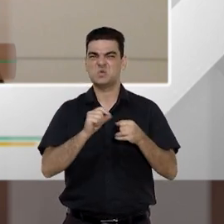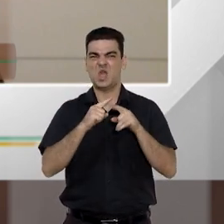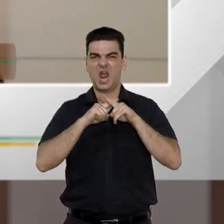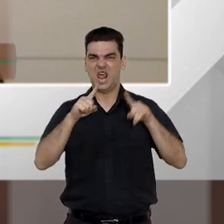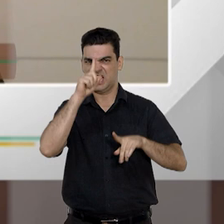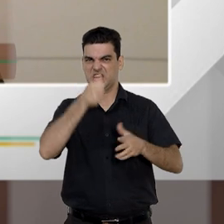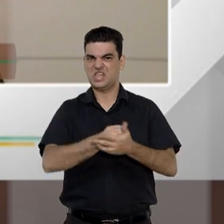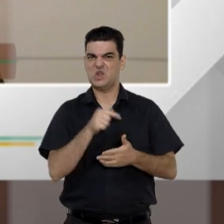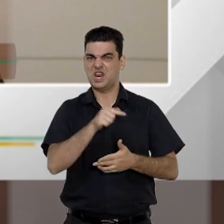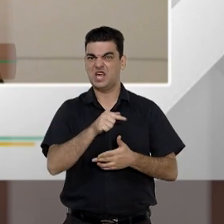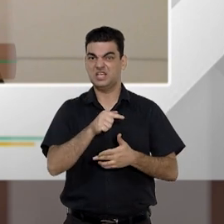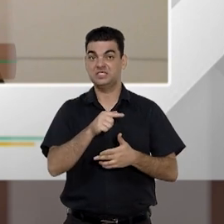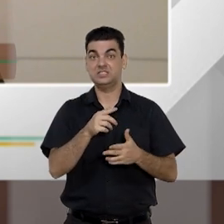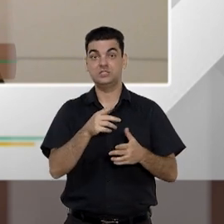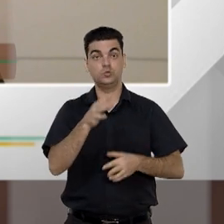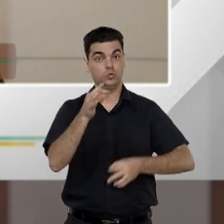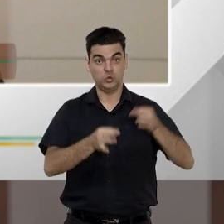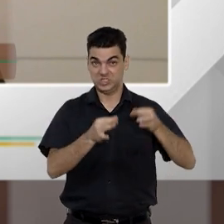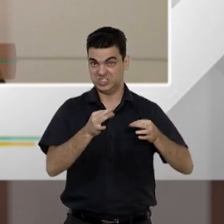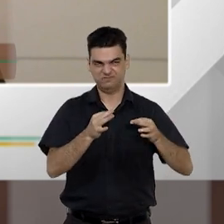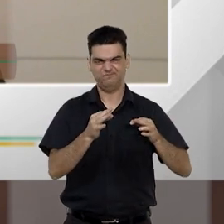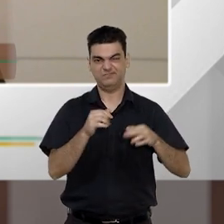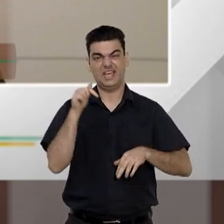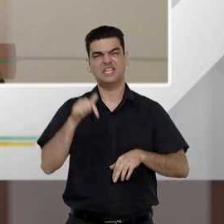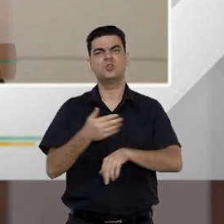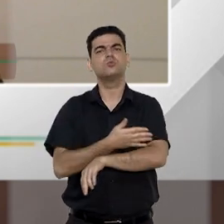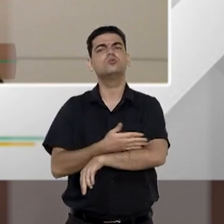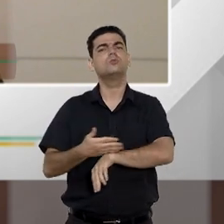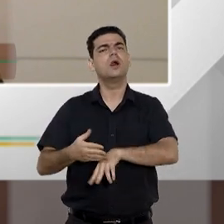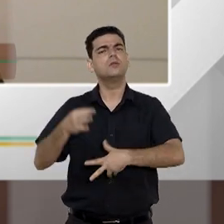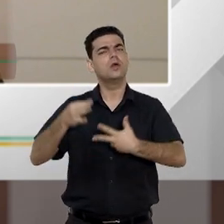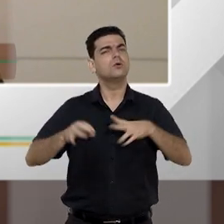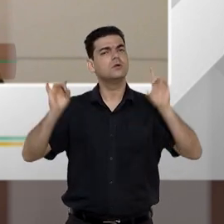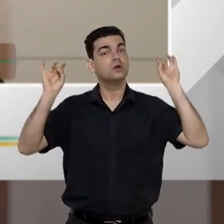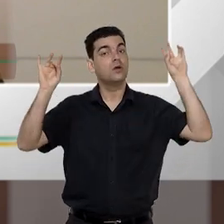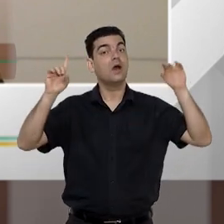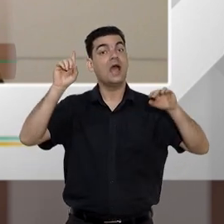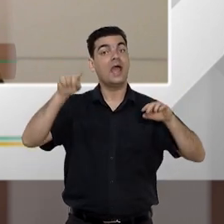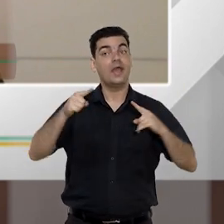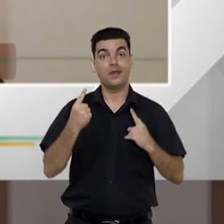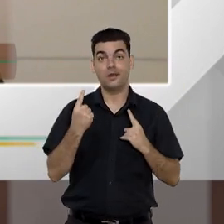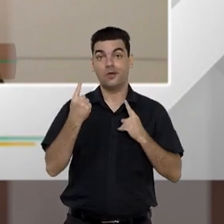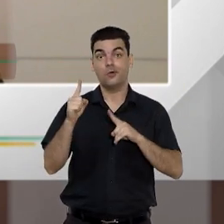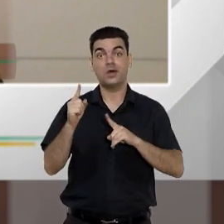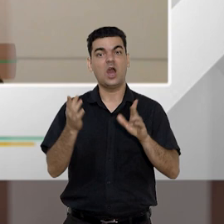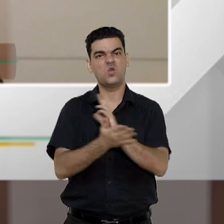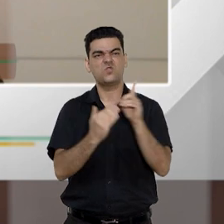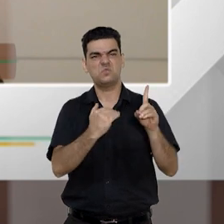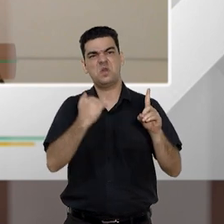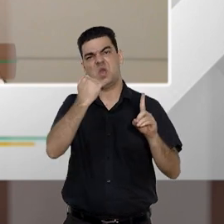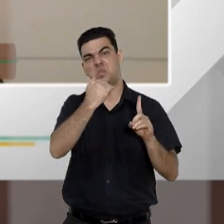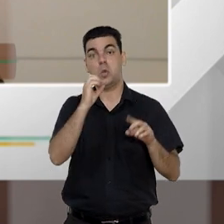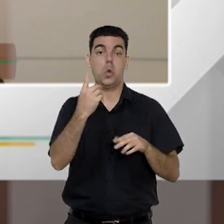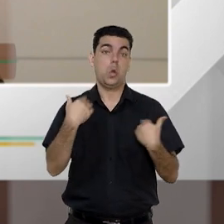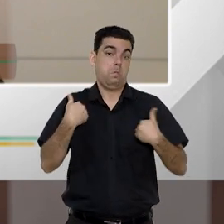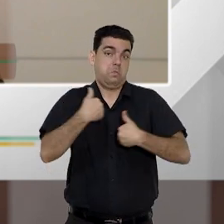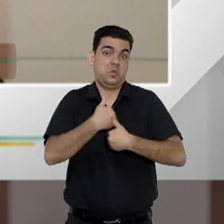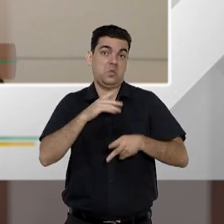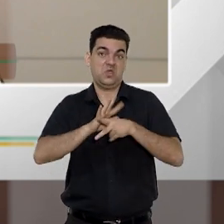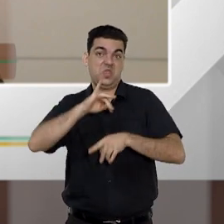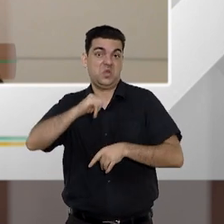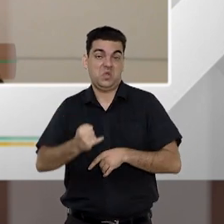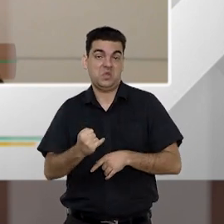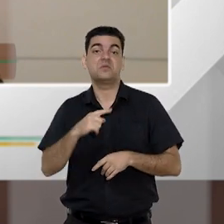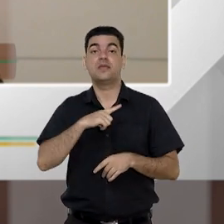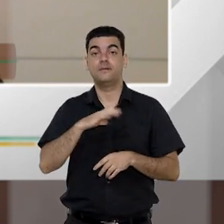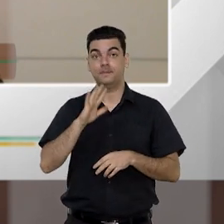recurso extraordinário impugnar uma decisão de juiz. Estamos habituados com recurso extraordinário impugnando decisão de desembargador